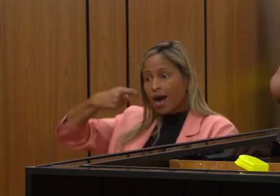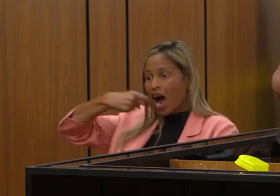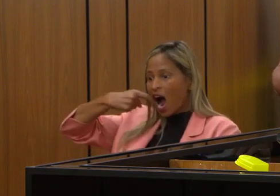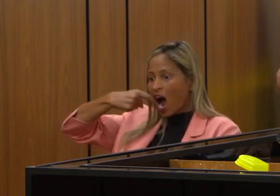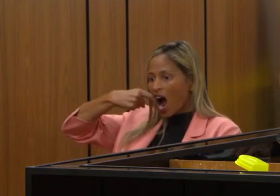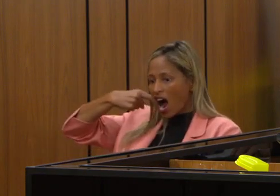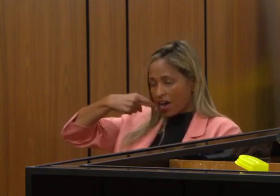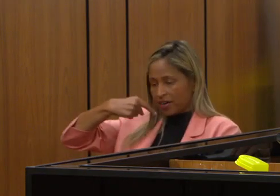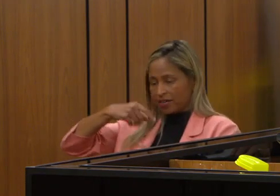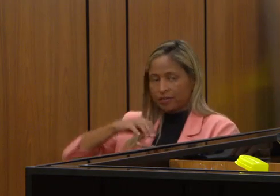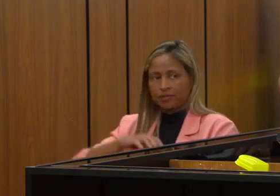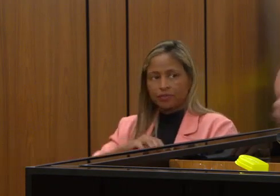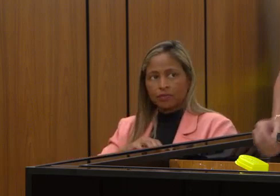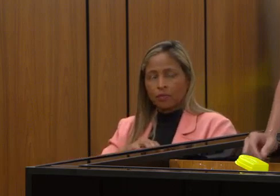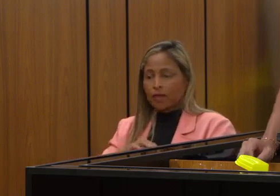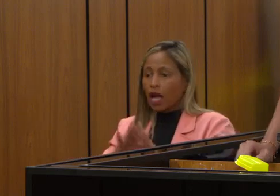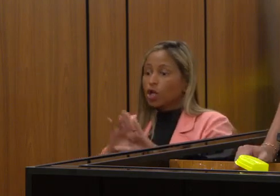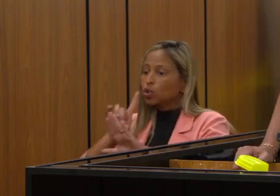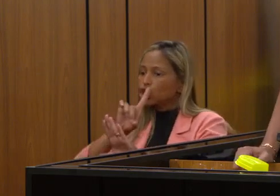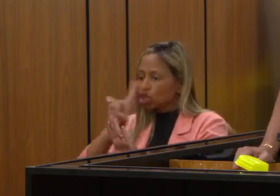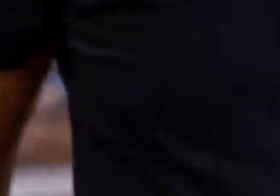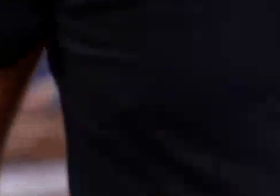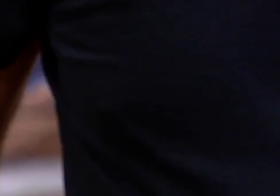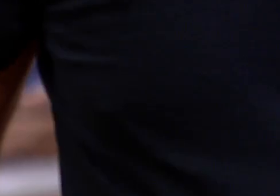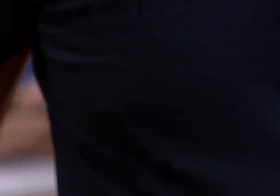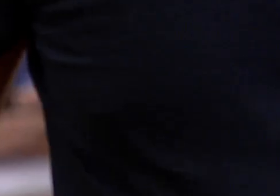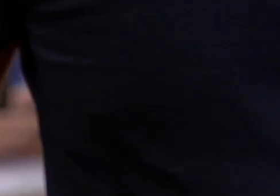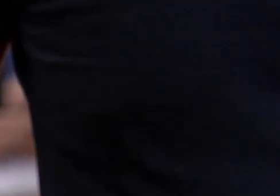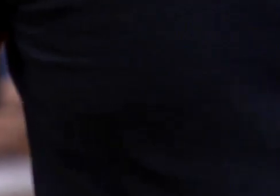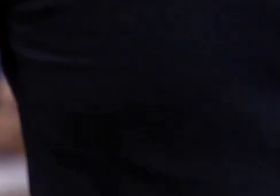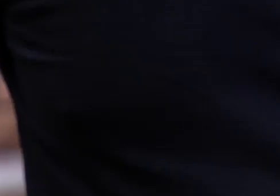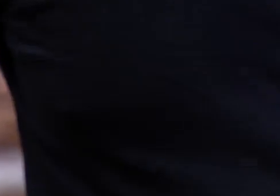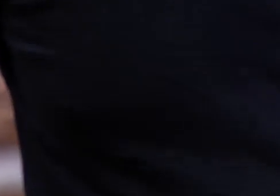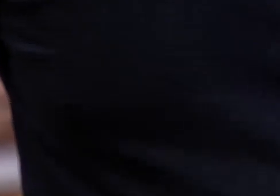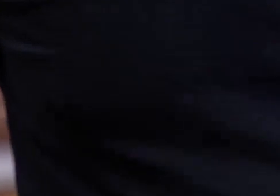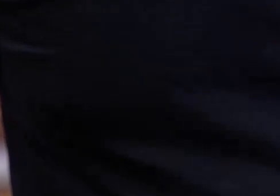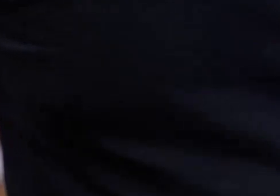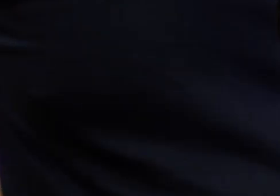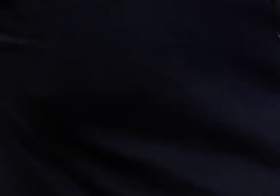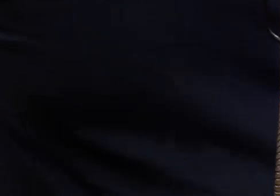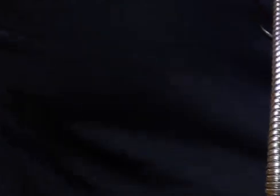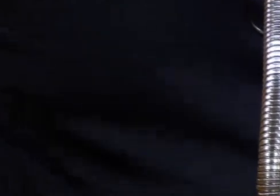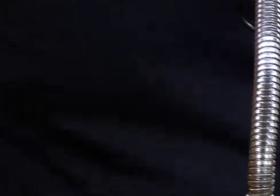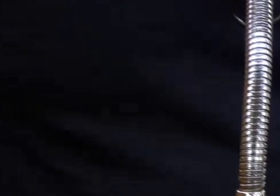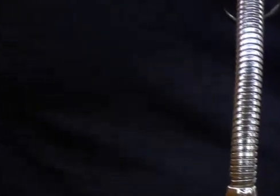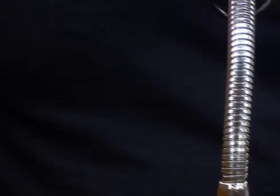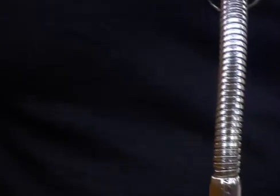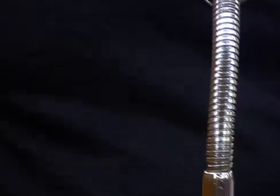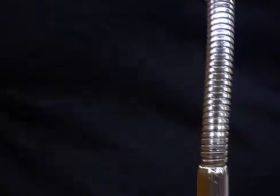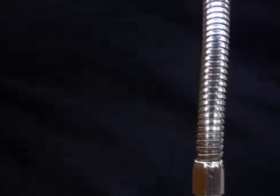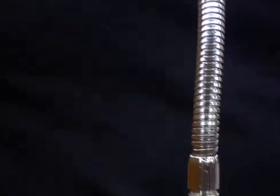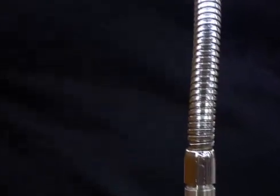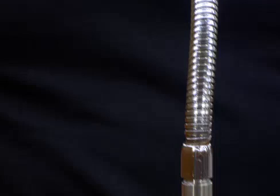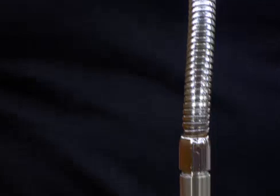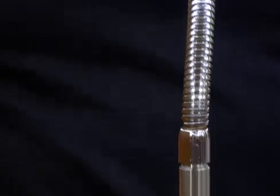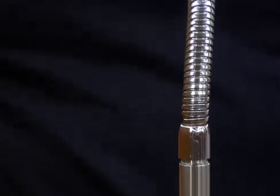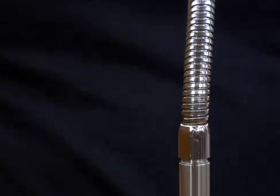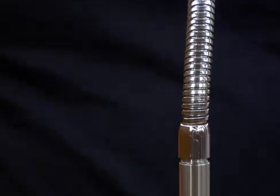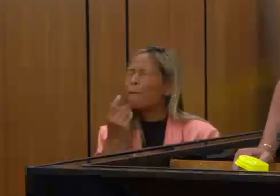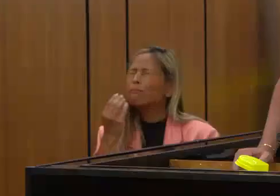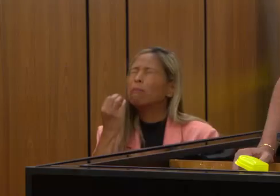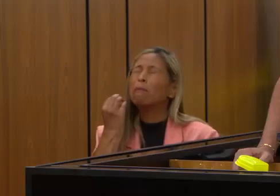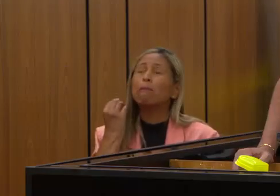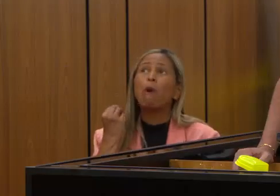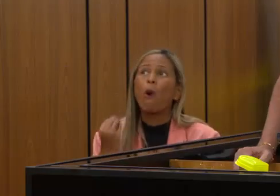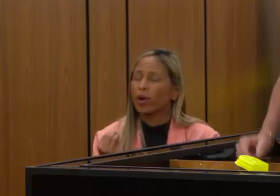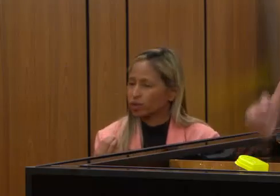fundo só que no dia que eu coloquei esse dente a doutora Vanessa colocou esse dente eu achei estranho porque doeu muito